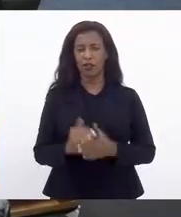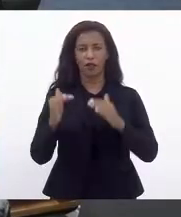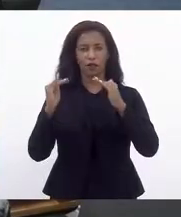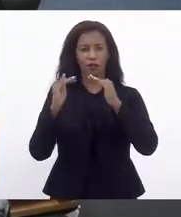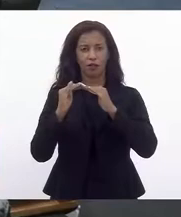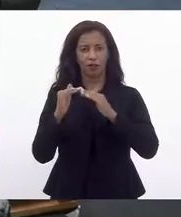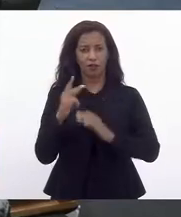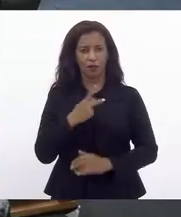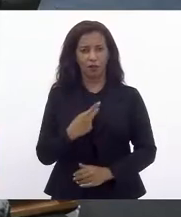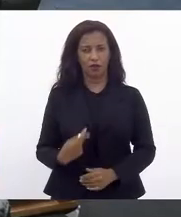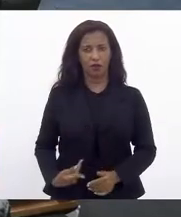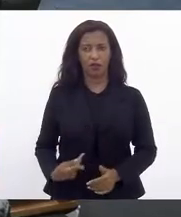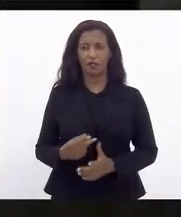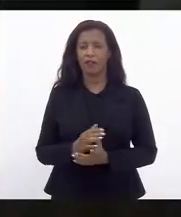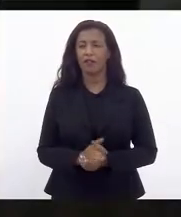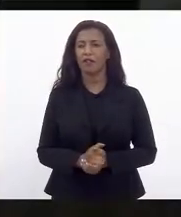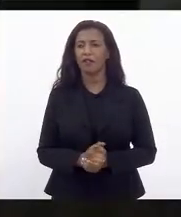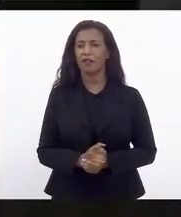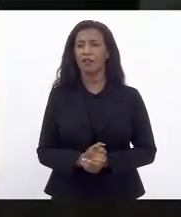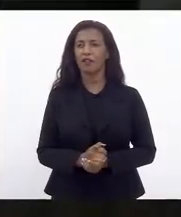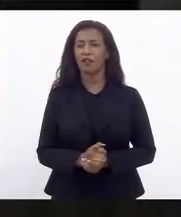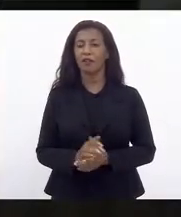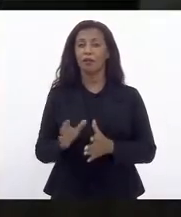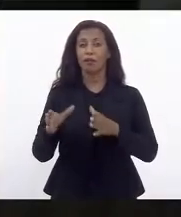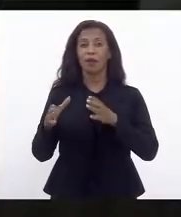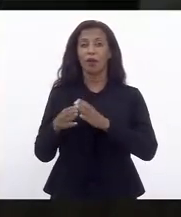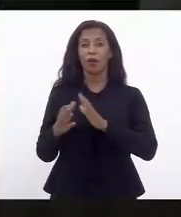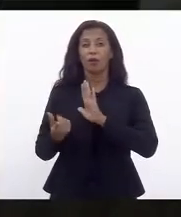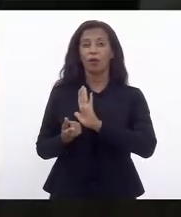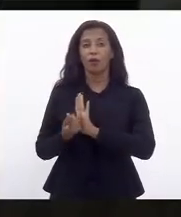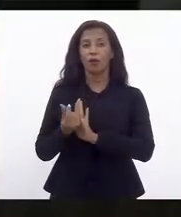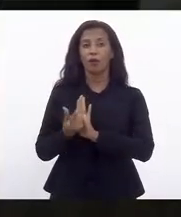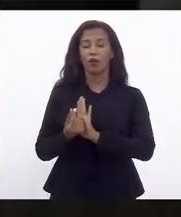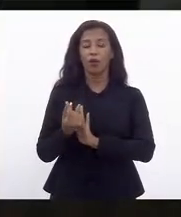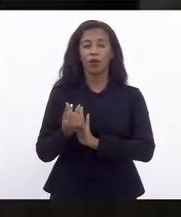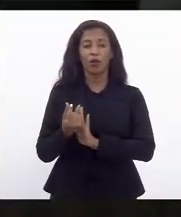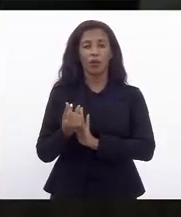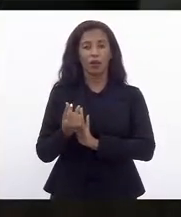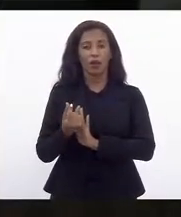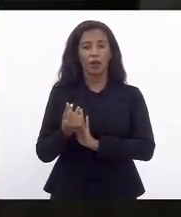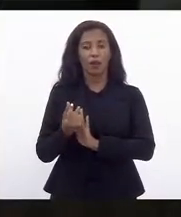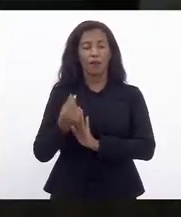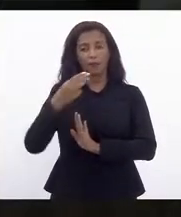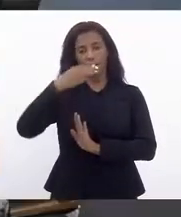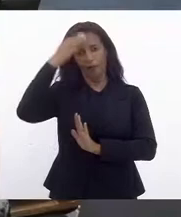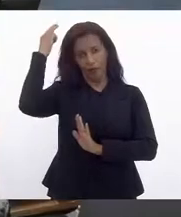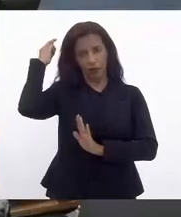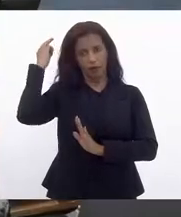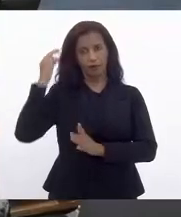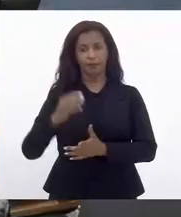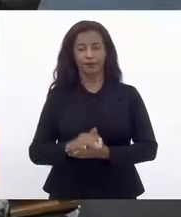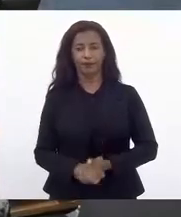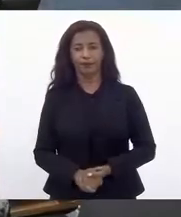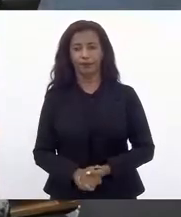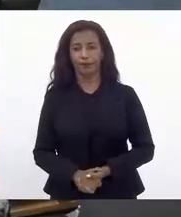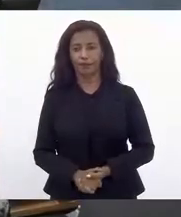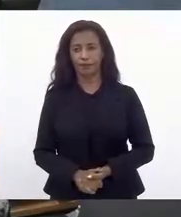Favorável, senhor presidente. Parecer pela Comissão de Orçamento, deputado Márcio Pacheco.